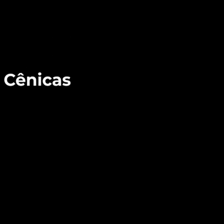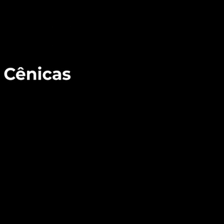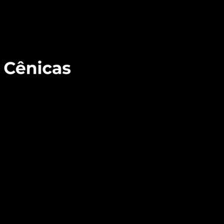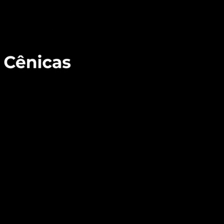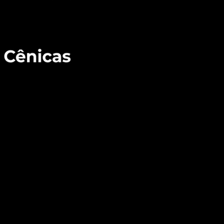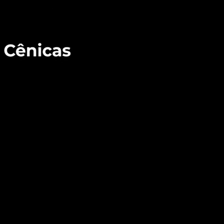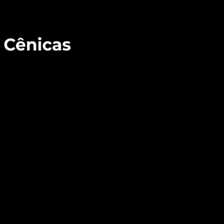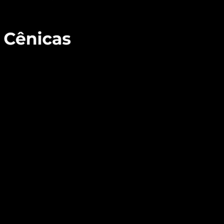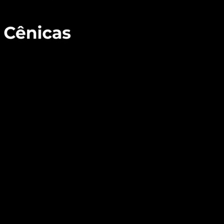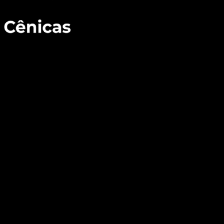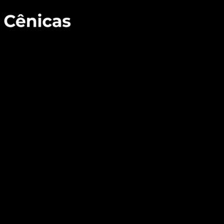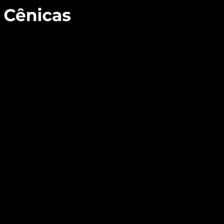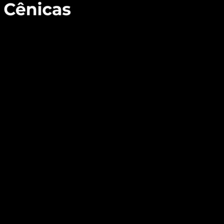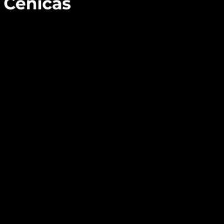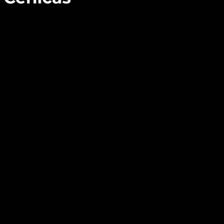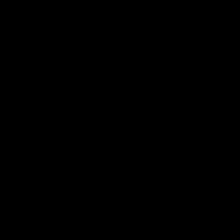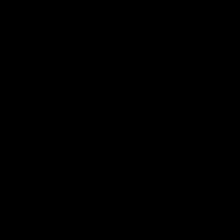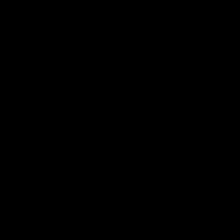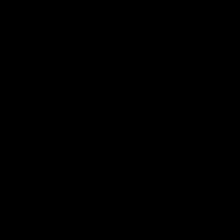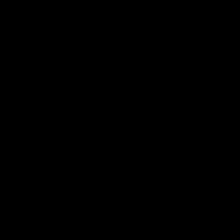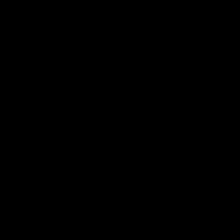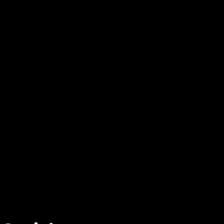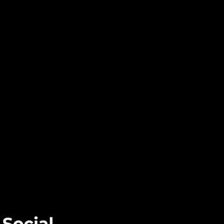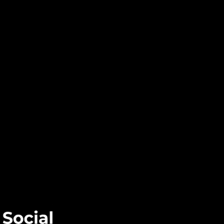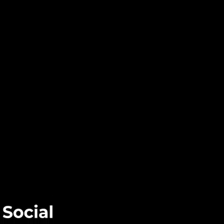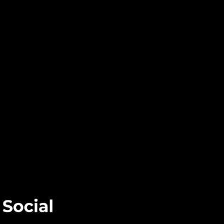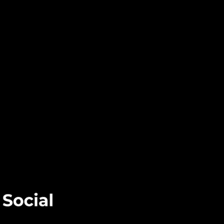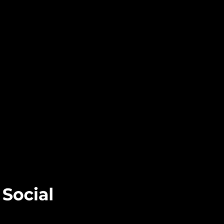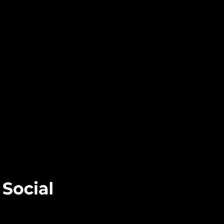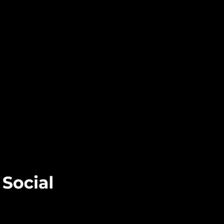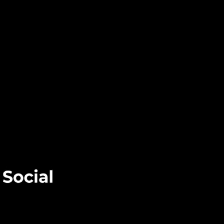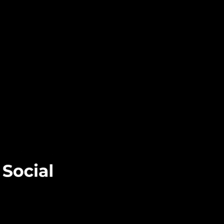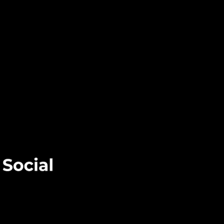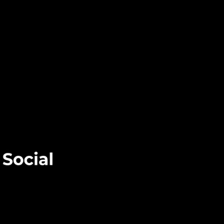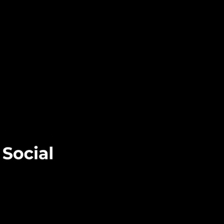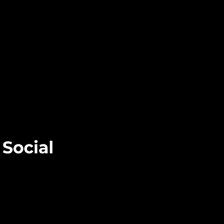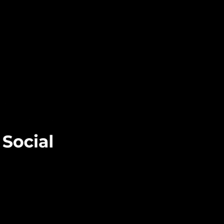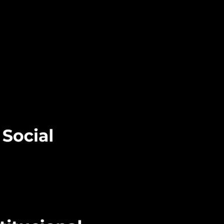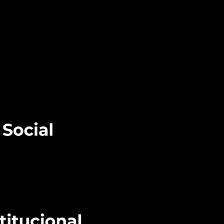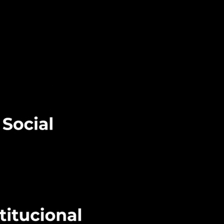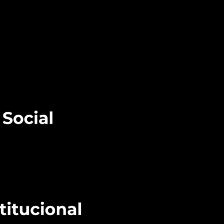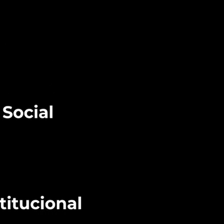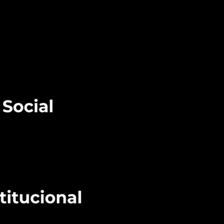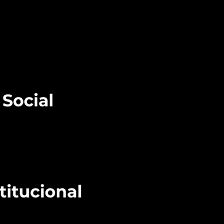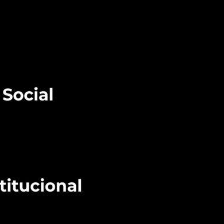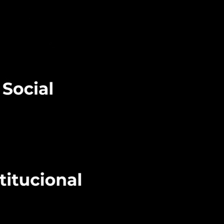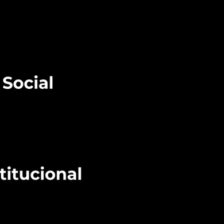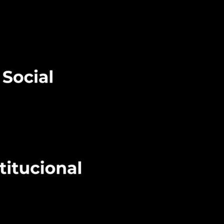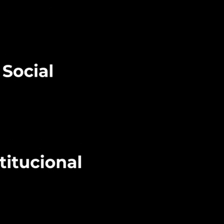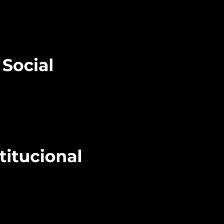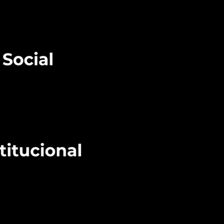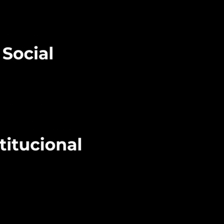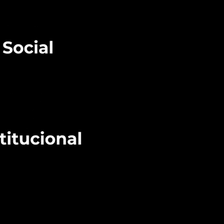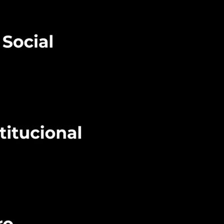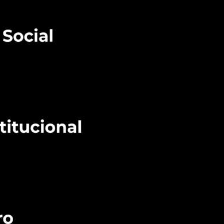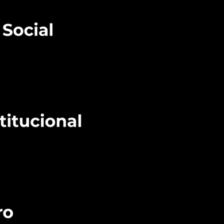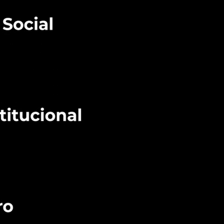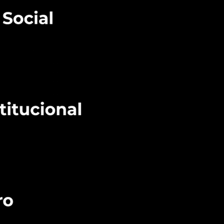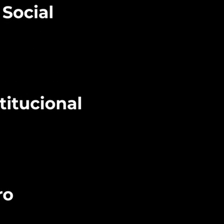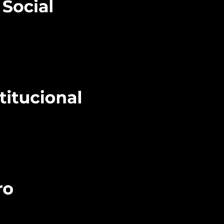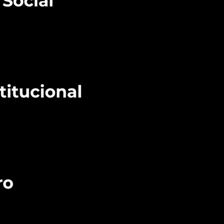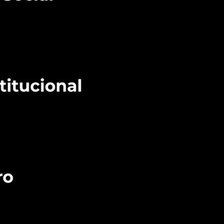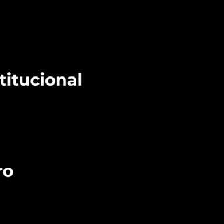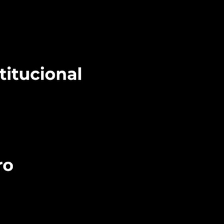Débora Haupt. Supervisão e revisão Ana Júlia PG. Consultoria Luíde Kichel. Narração Rafael Nimoy. Sobre fundo branco as logos